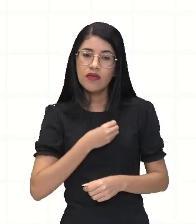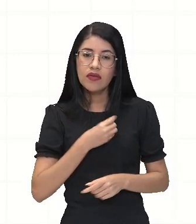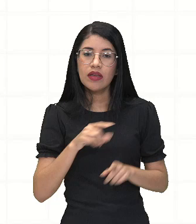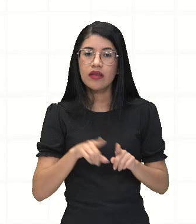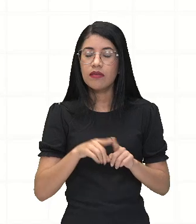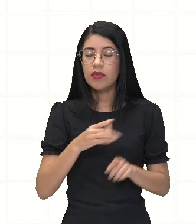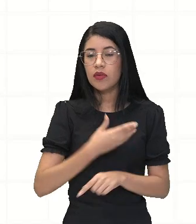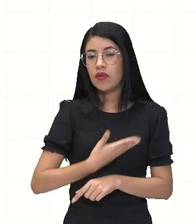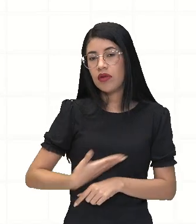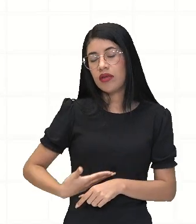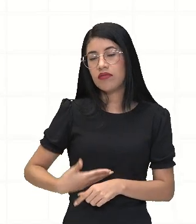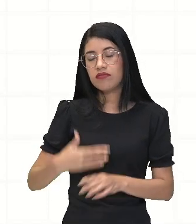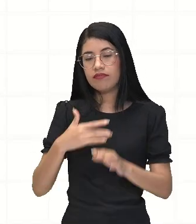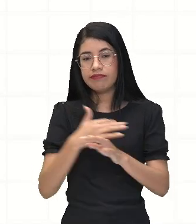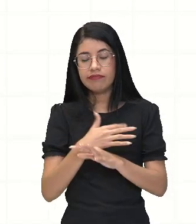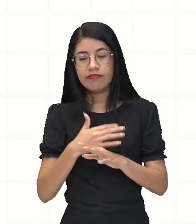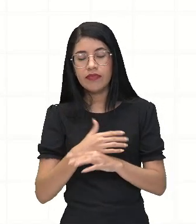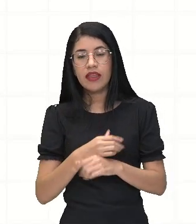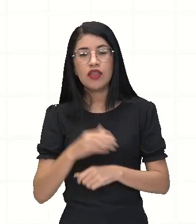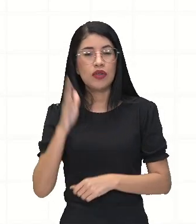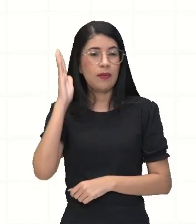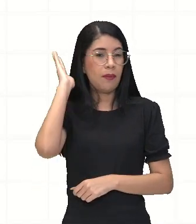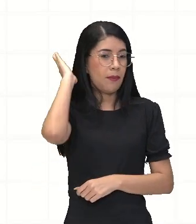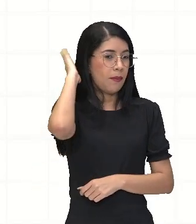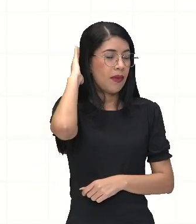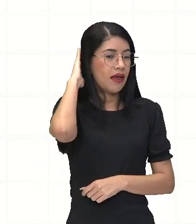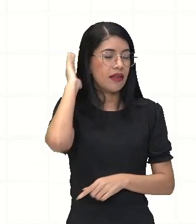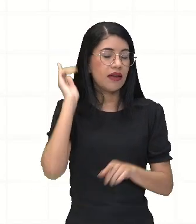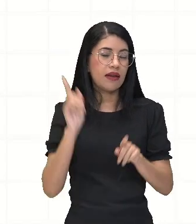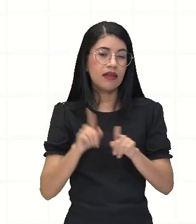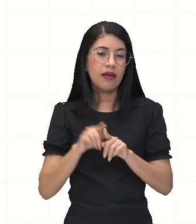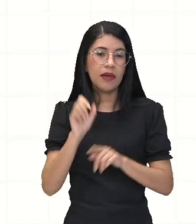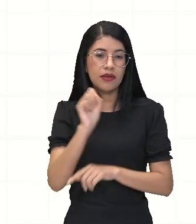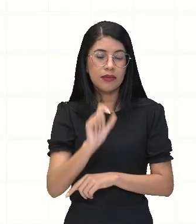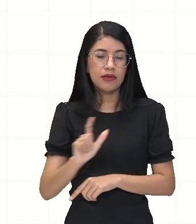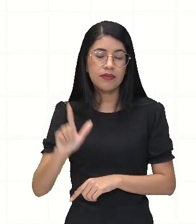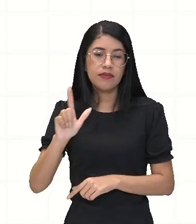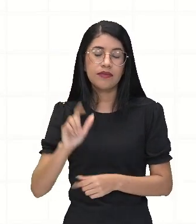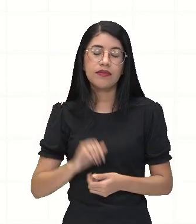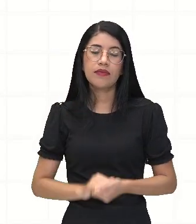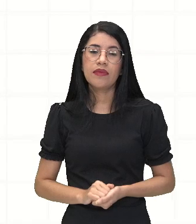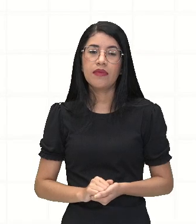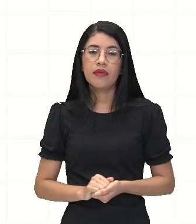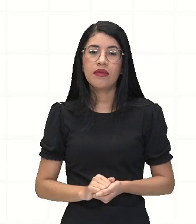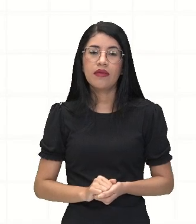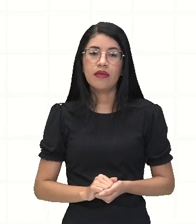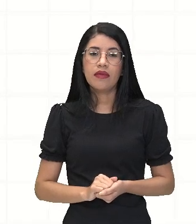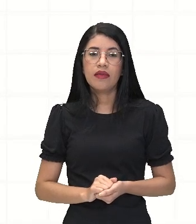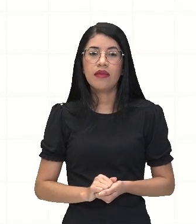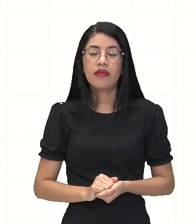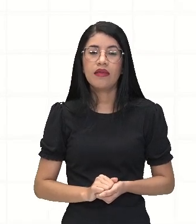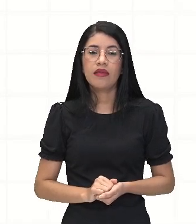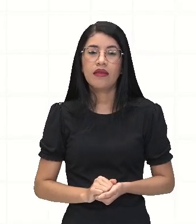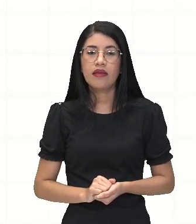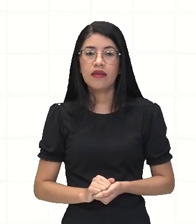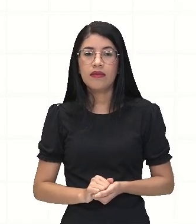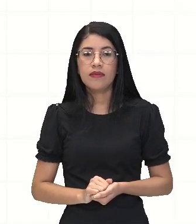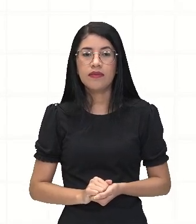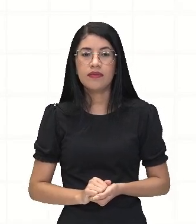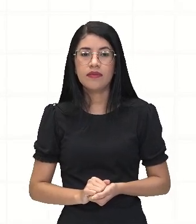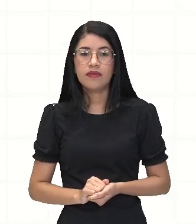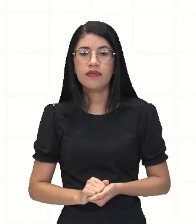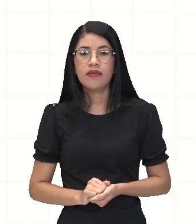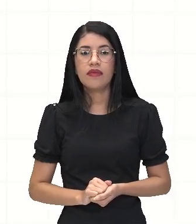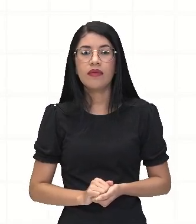das cidades, tanto de Belém quanto de São Luís, né? Isso vai revelar uma lógica particular nessa